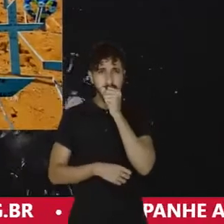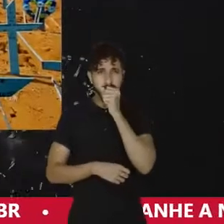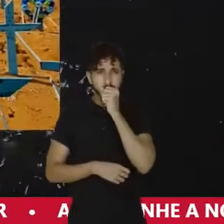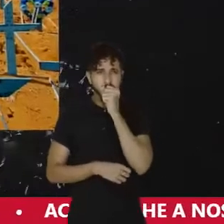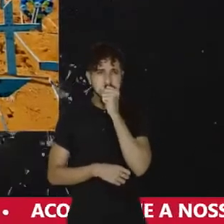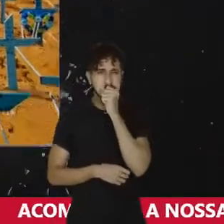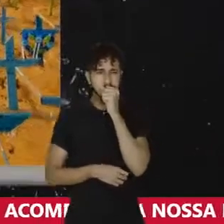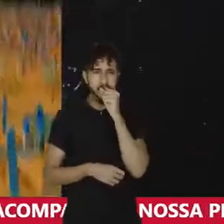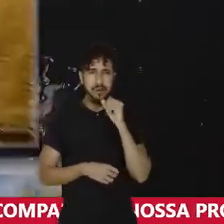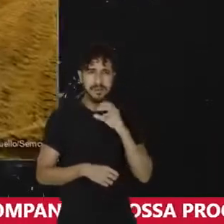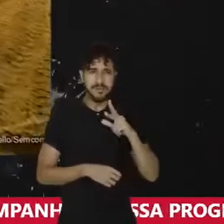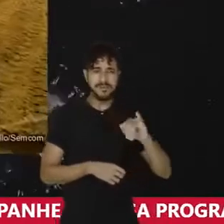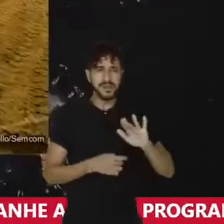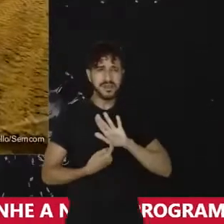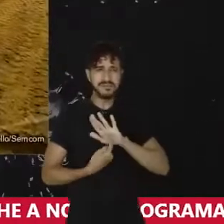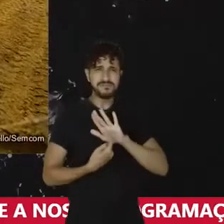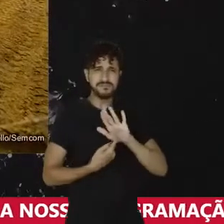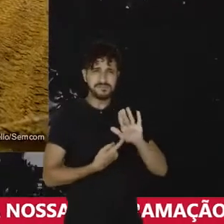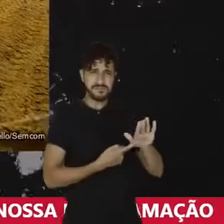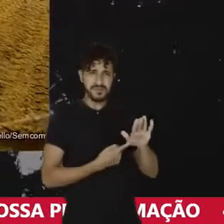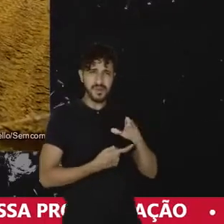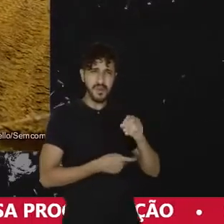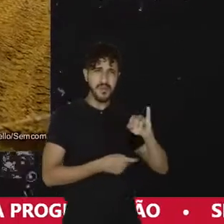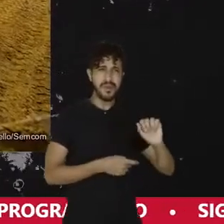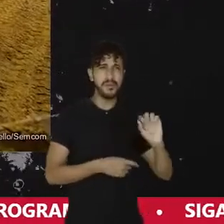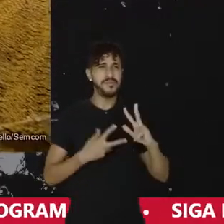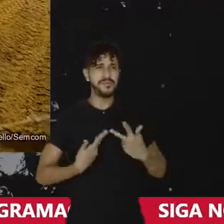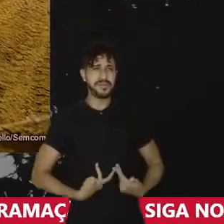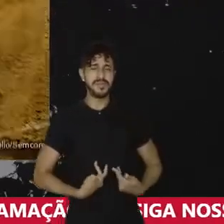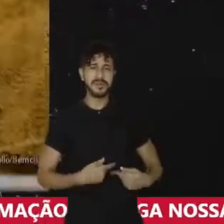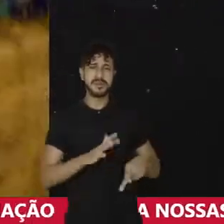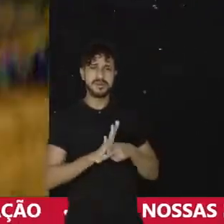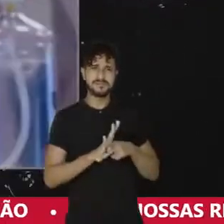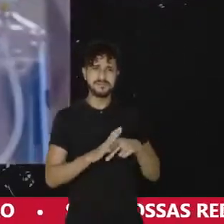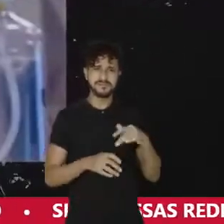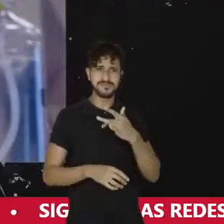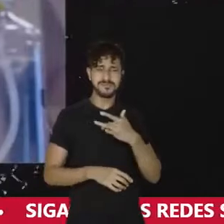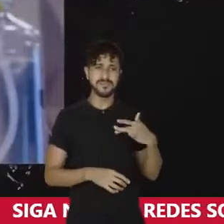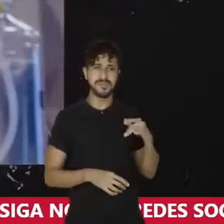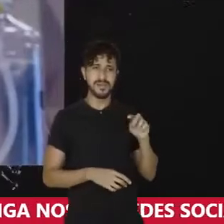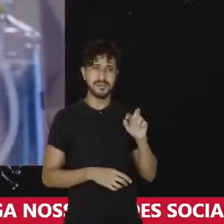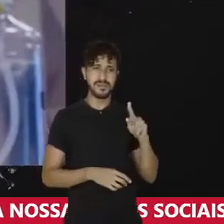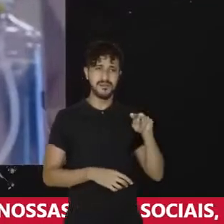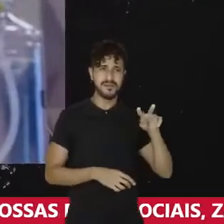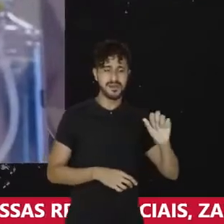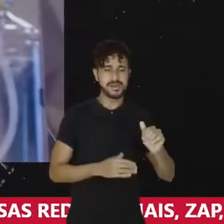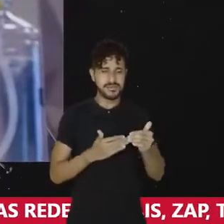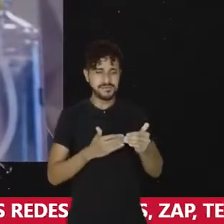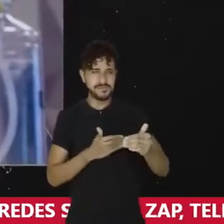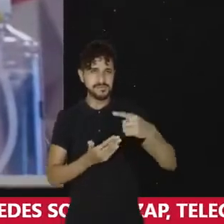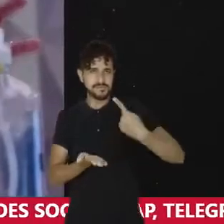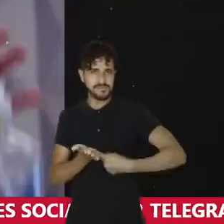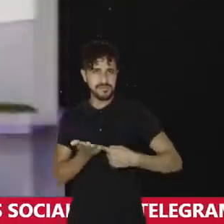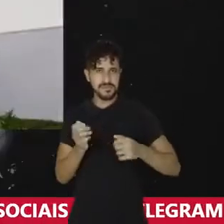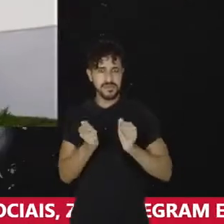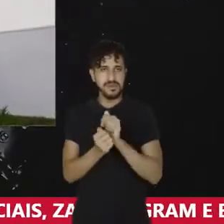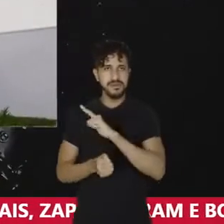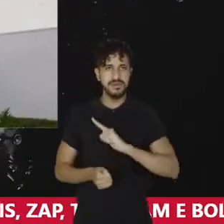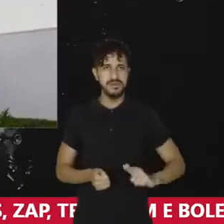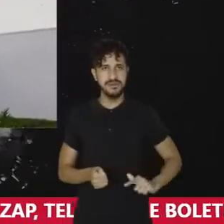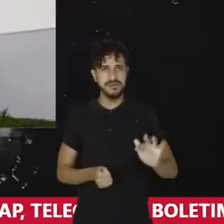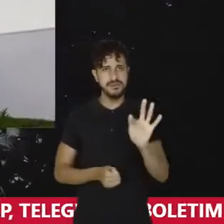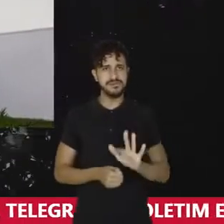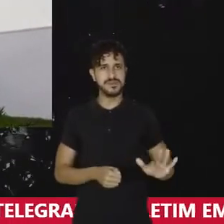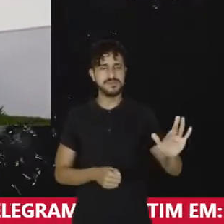da cozinha de revelou o uso de cobaias humanas pela operadora de saúde prevent Senior a partir de um pacto com o governo bolsonaro